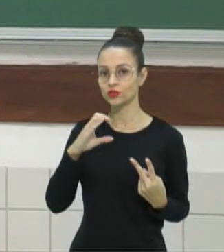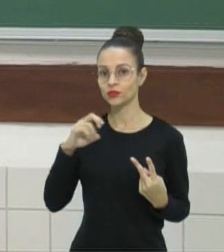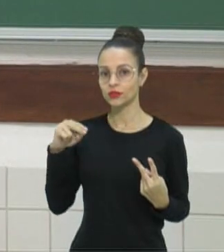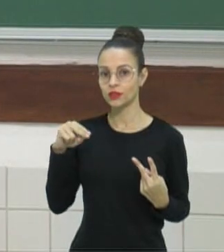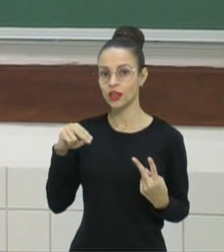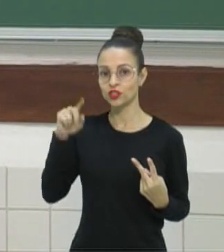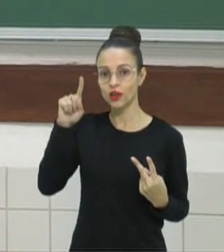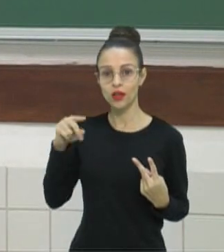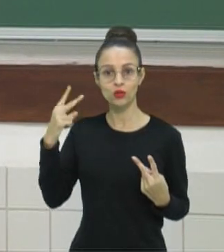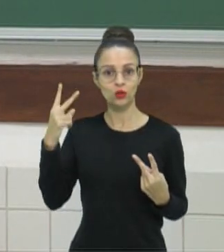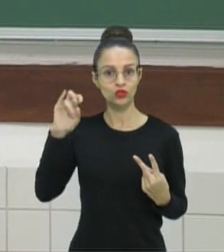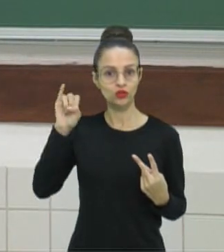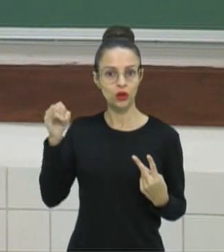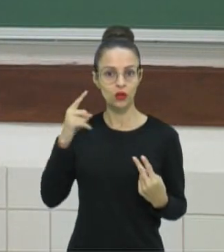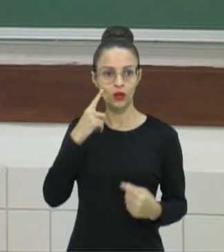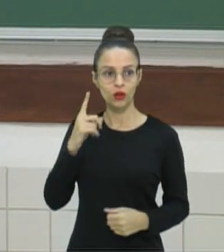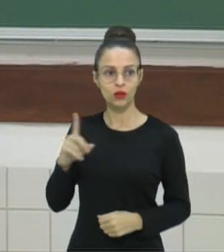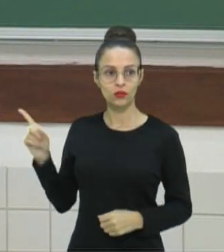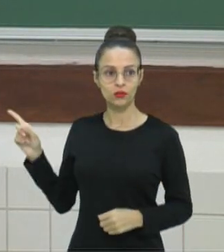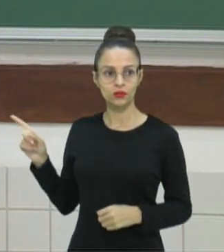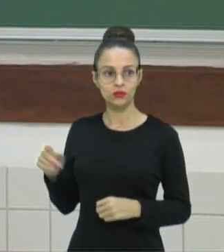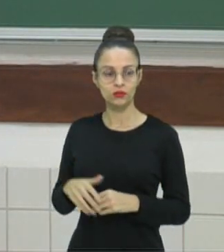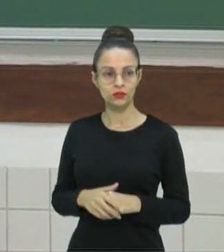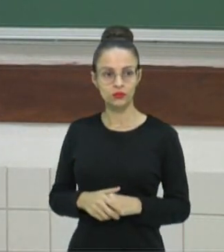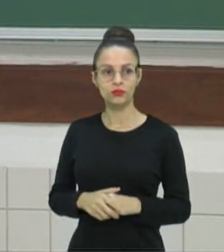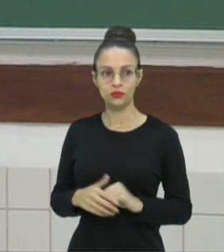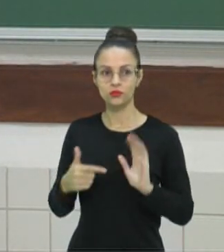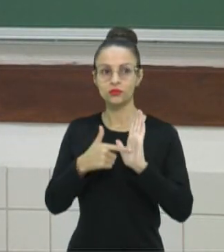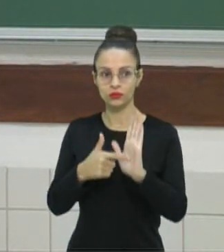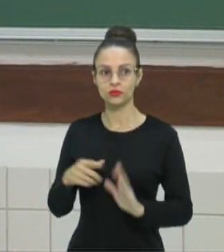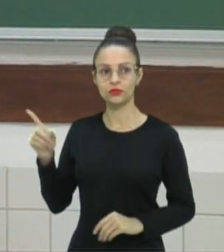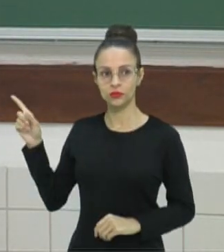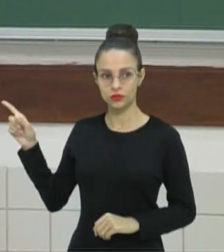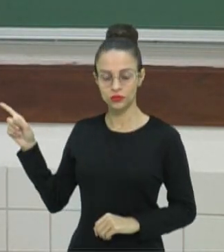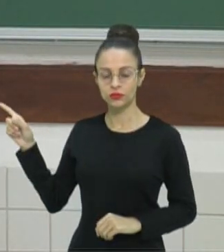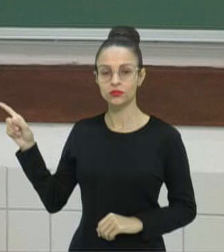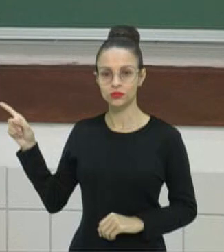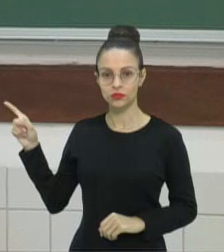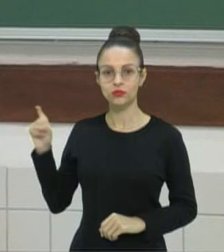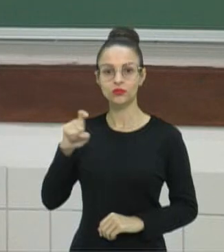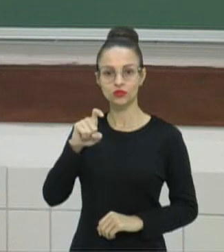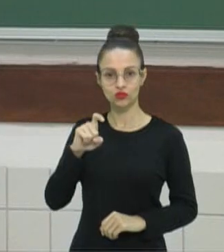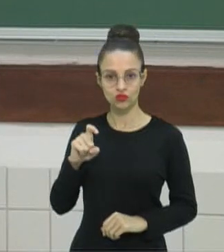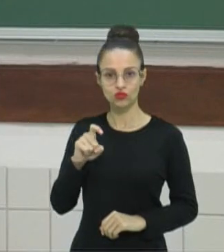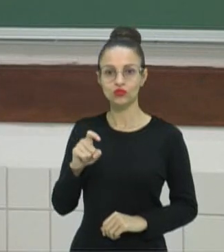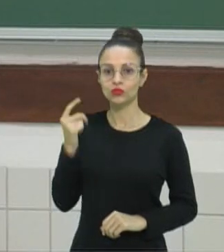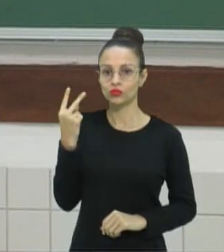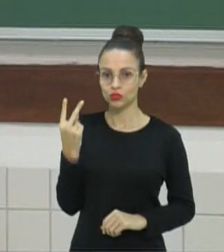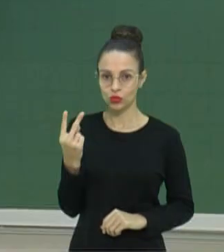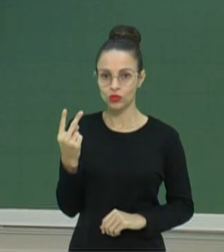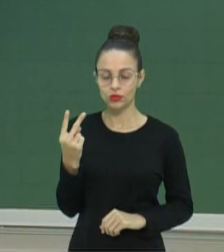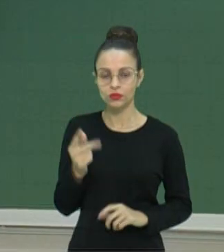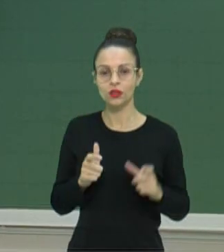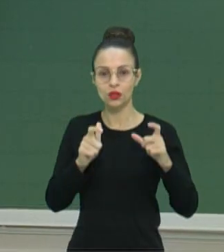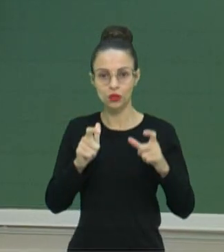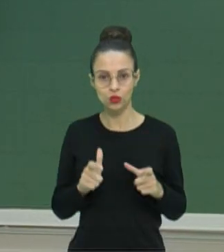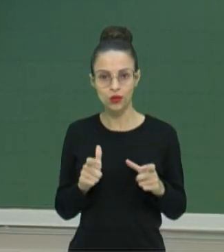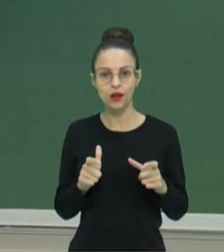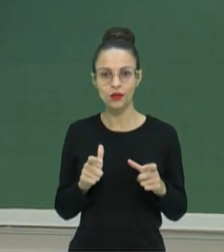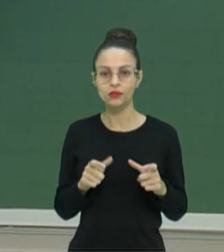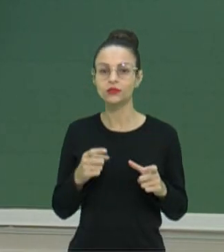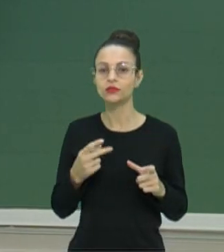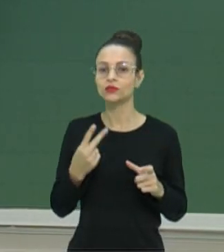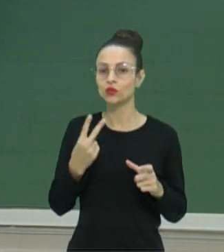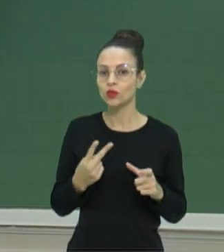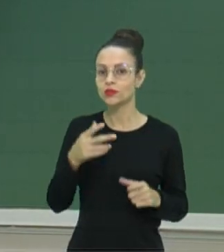vale 2 joules, né? Vamos lembrar lá aqui, ó, né? Tá no slide anterior. Sabe-se que a energia x igual a 2, né? Sabe-se que em x igual a